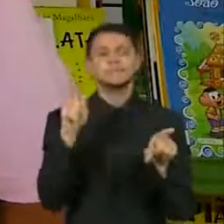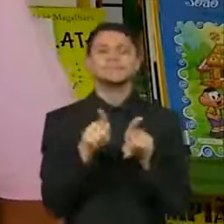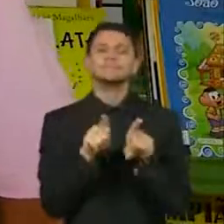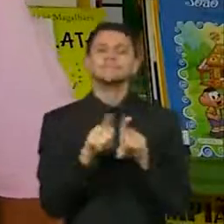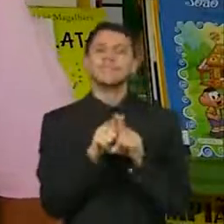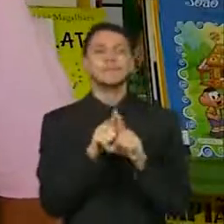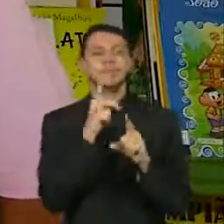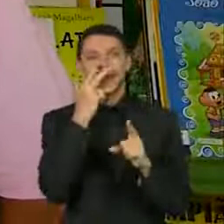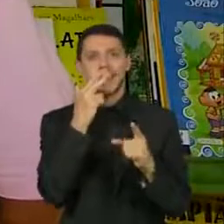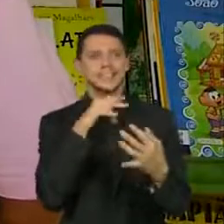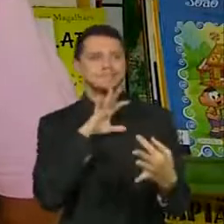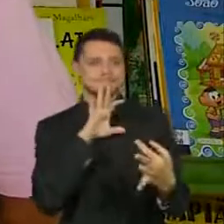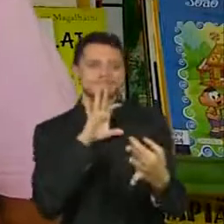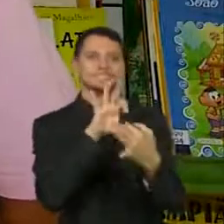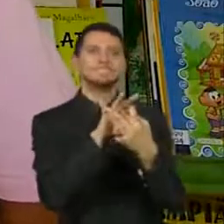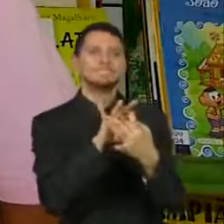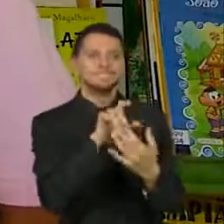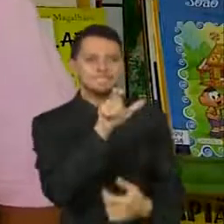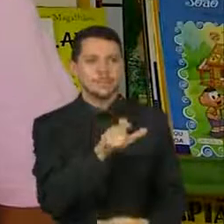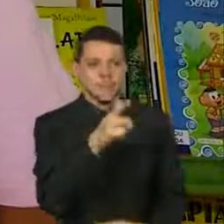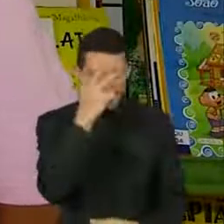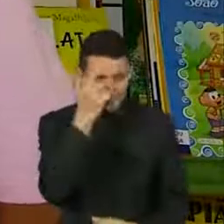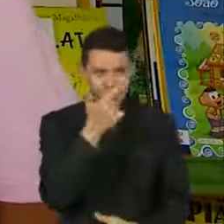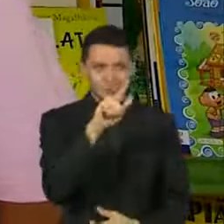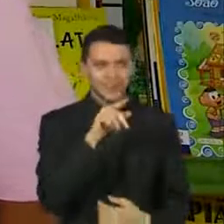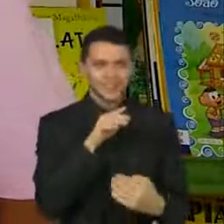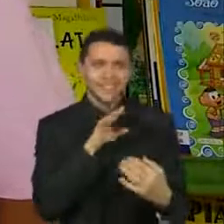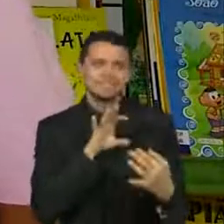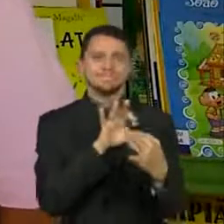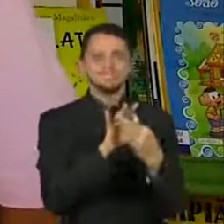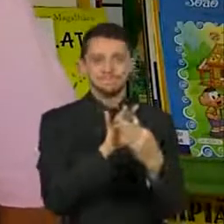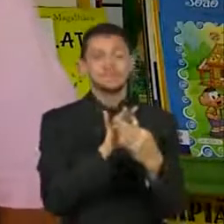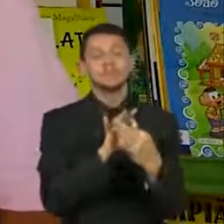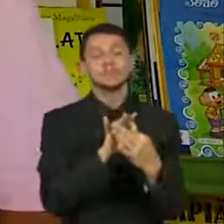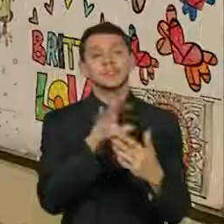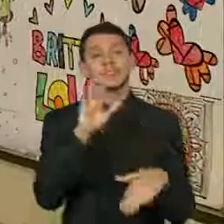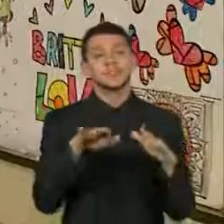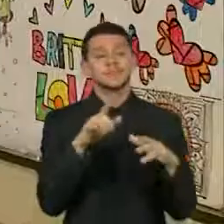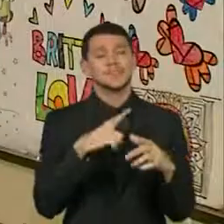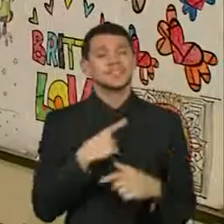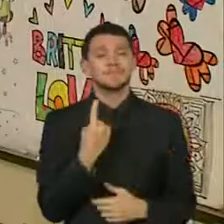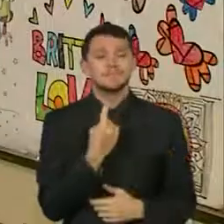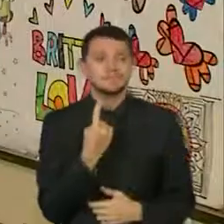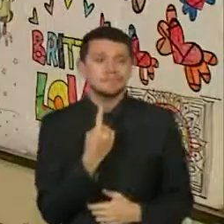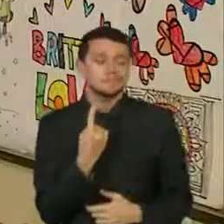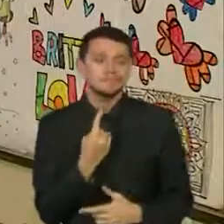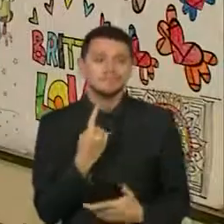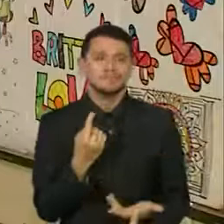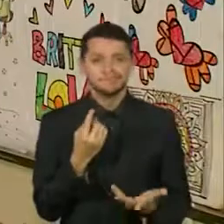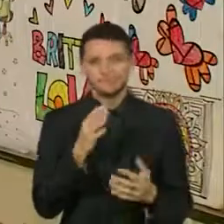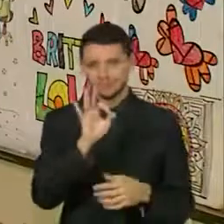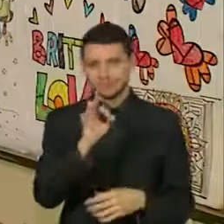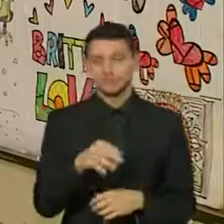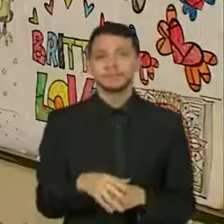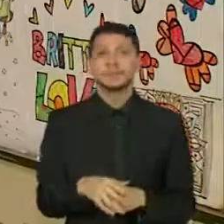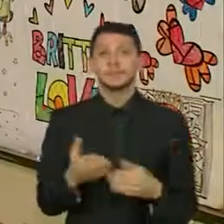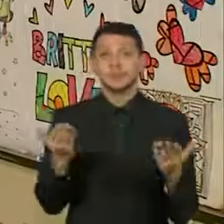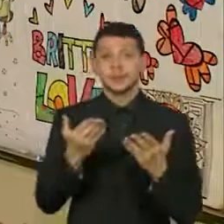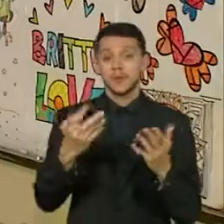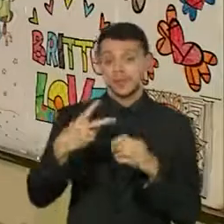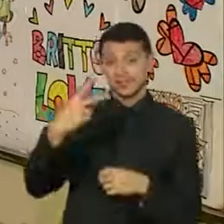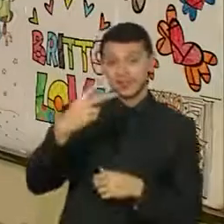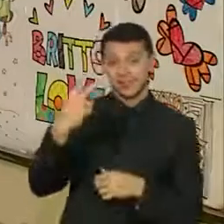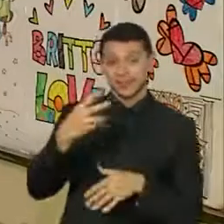essa conexão com a outra pessoa, que está ali, às vezes, isoladas, né? Esta é a segunda edição do